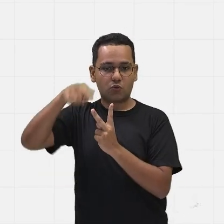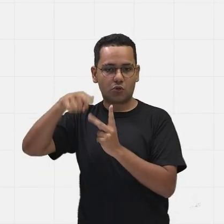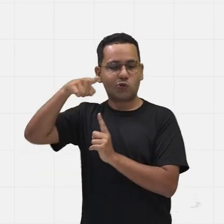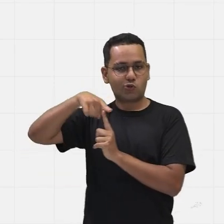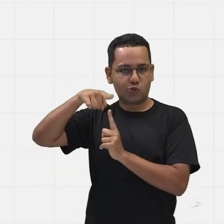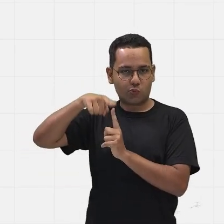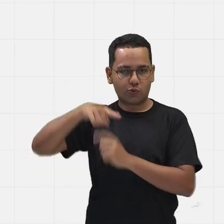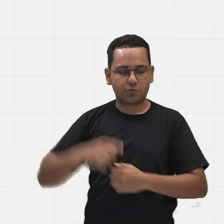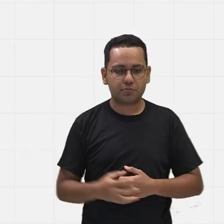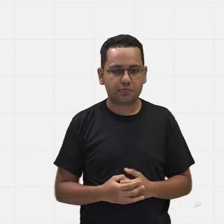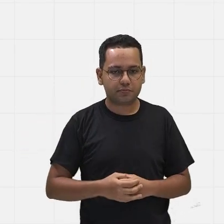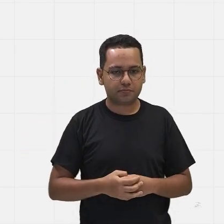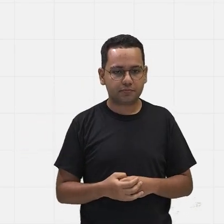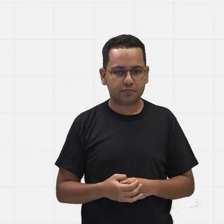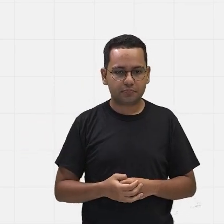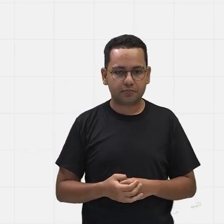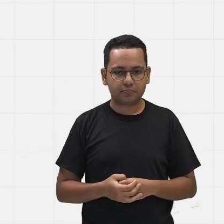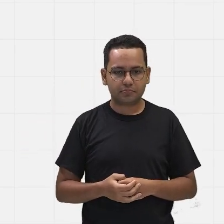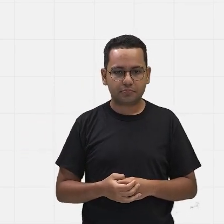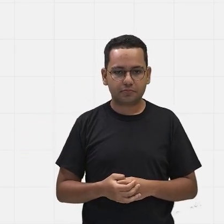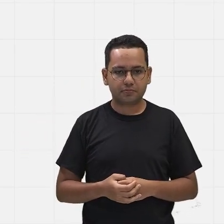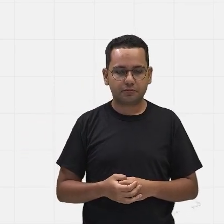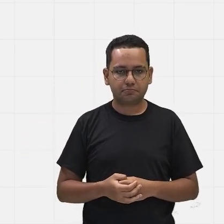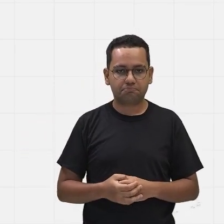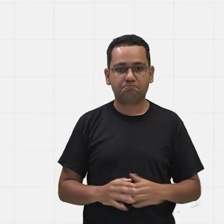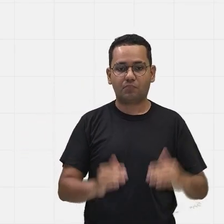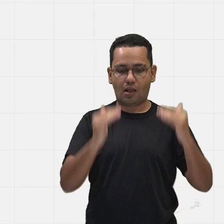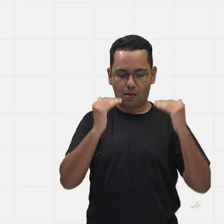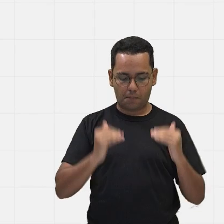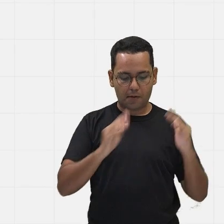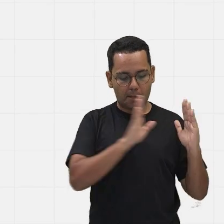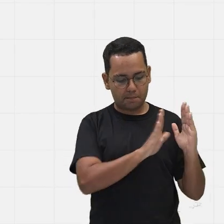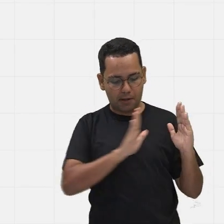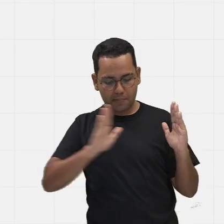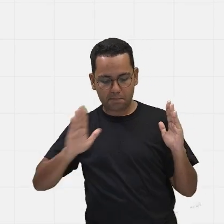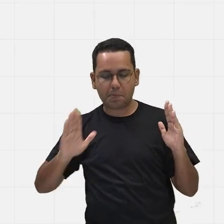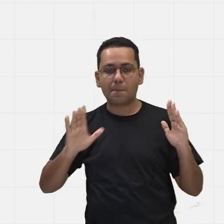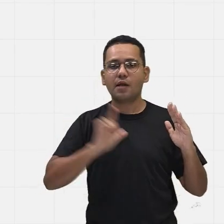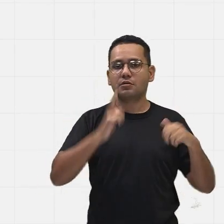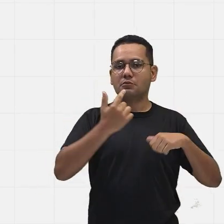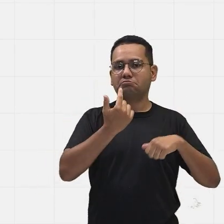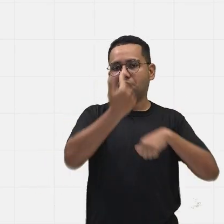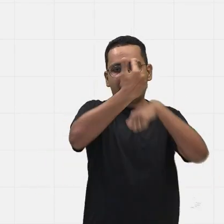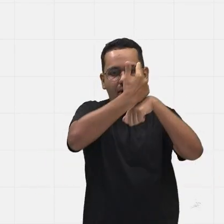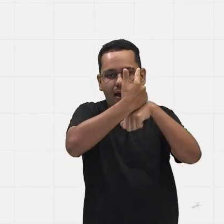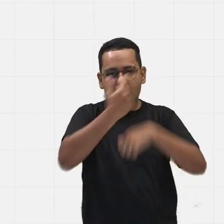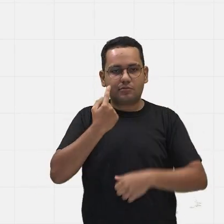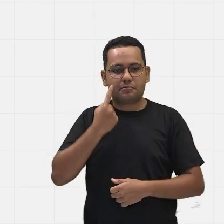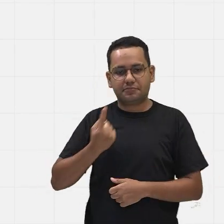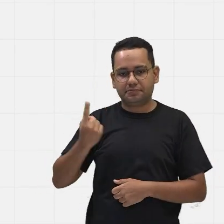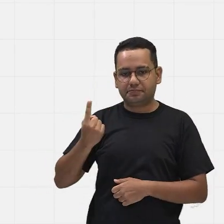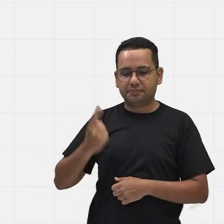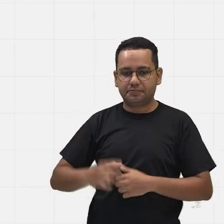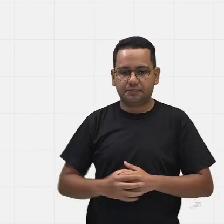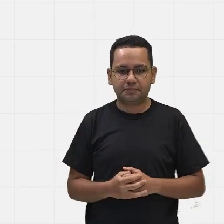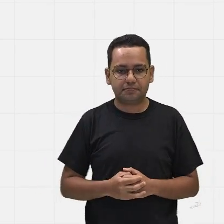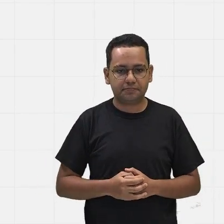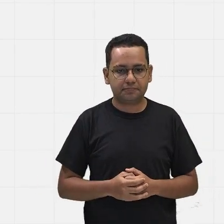mais abaixo, as webcams. Temos ali as do tipo C270, webcam